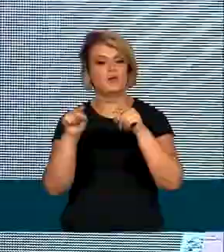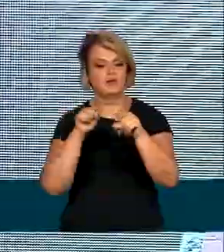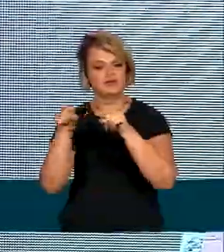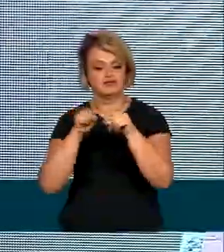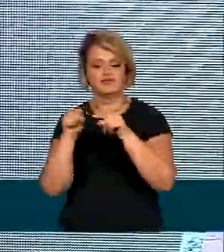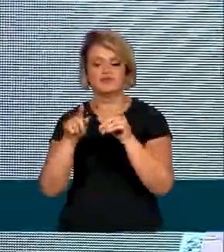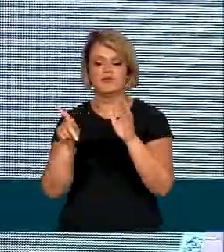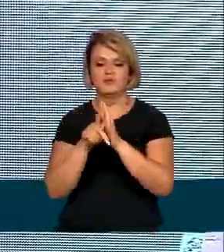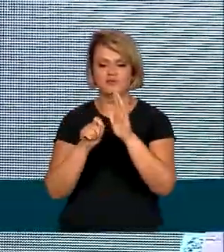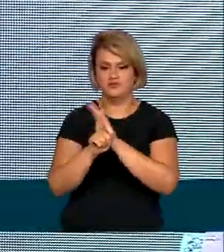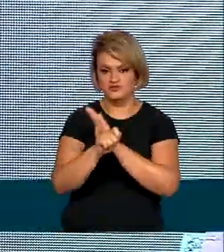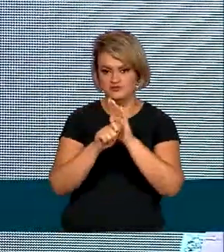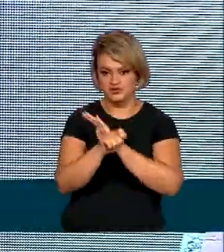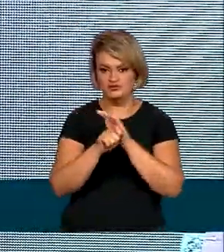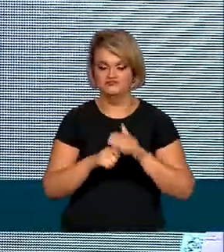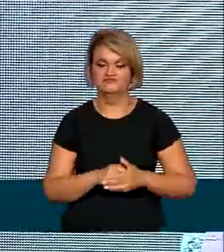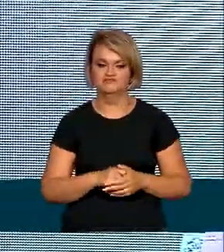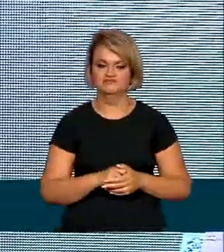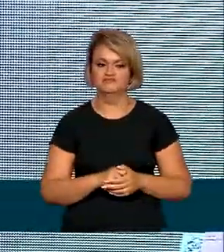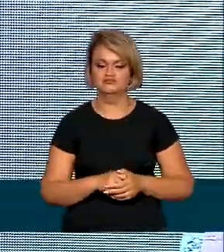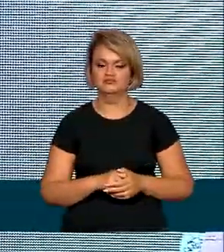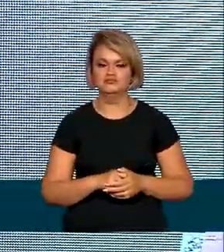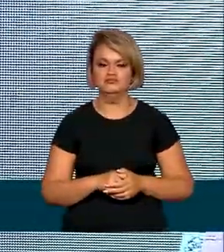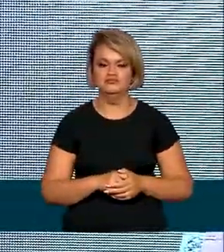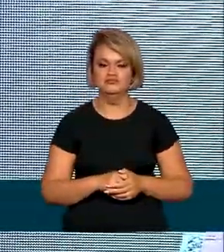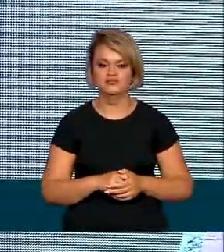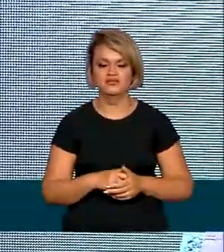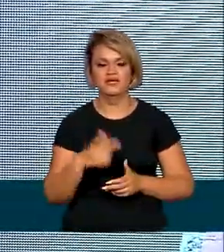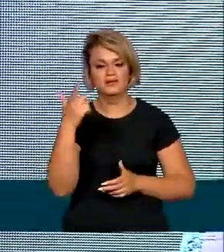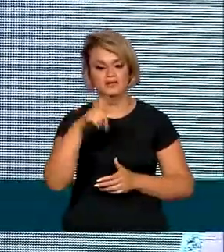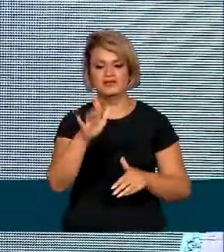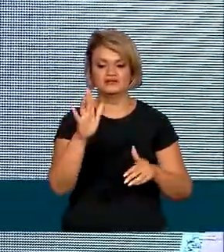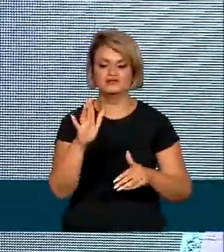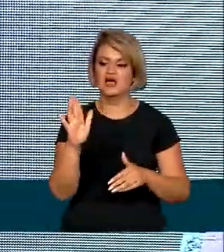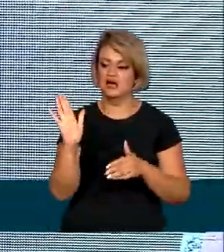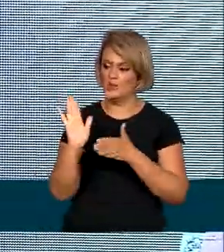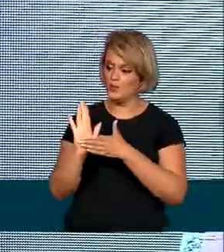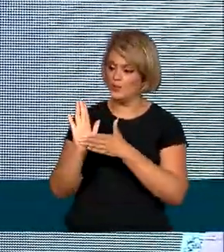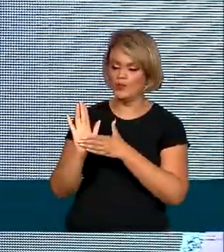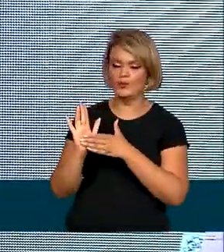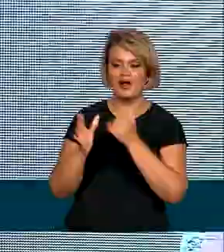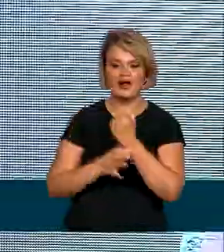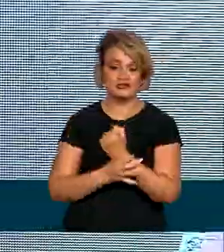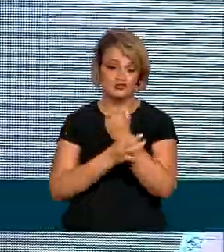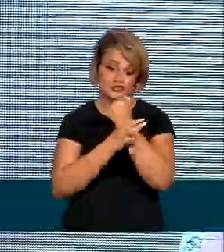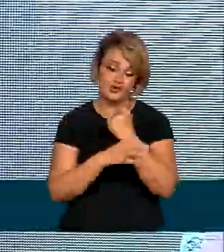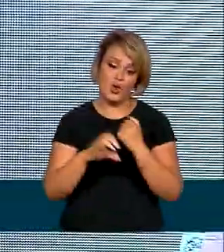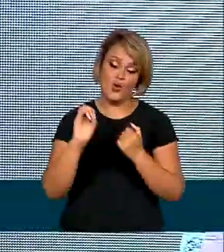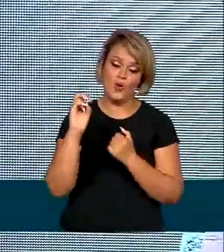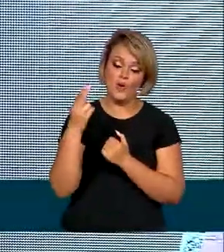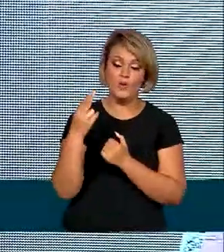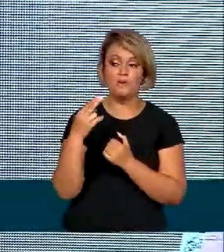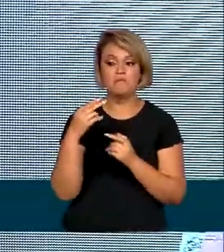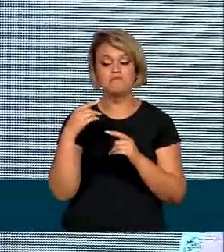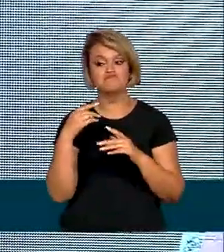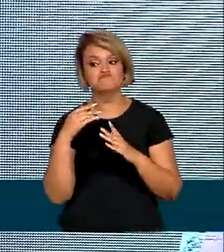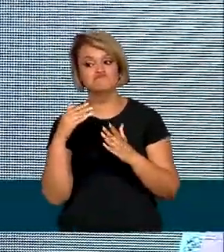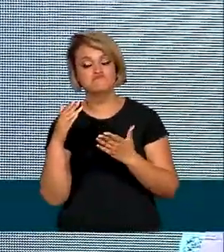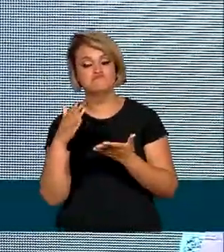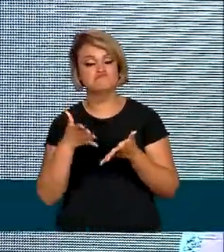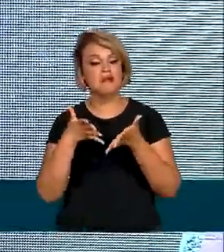financiamento desses projetos e ao oferecer garantia ou eventualmente parte da conta